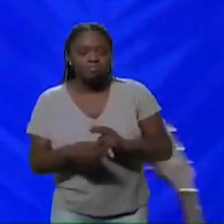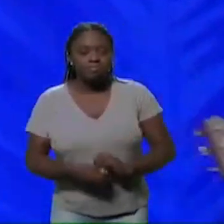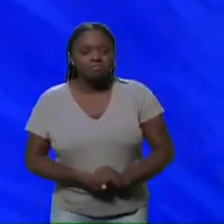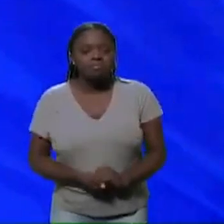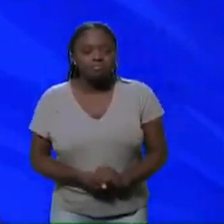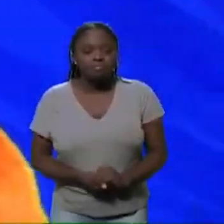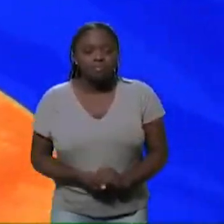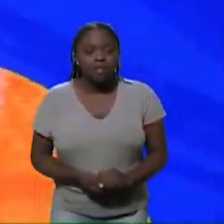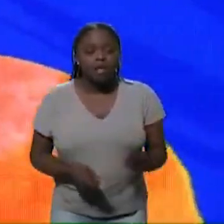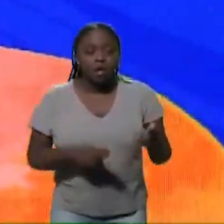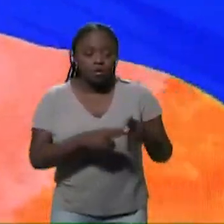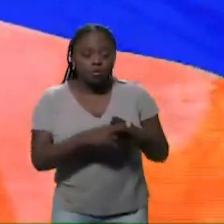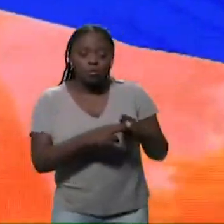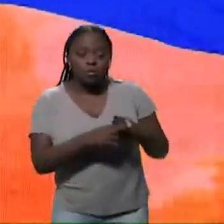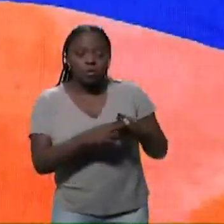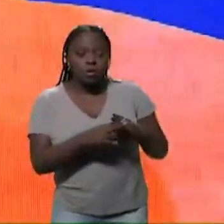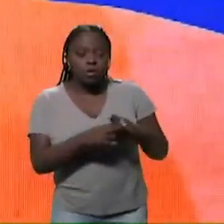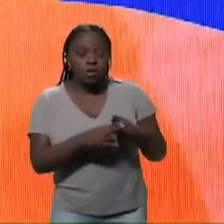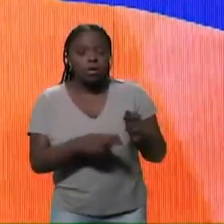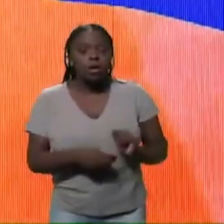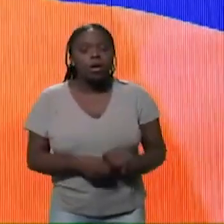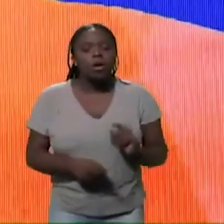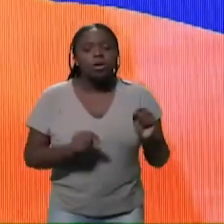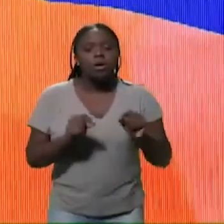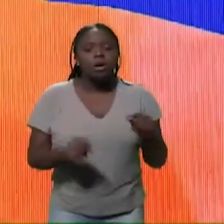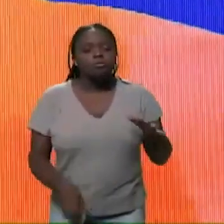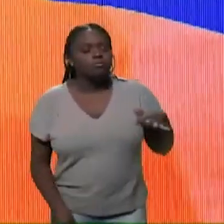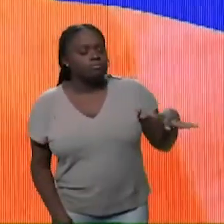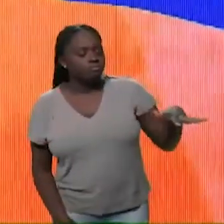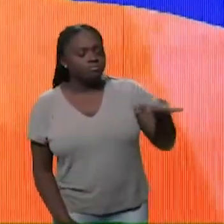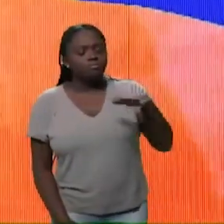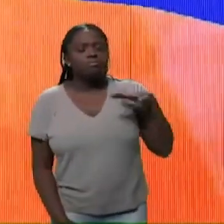Pornografia ficou algo assim tão generalizado,